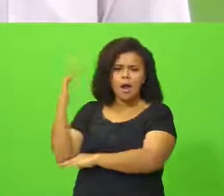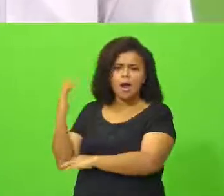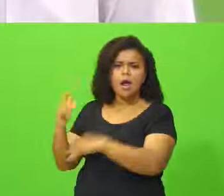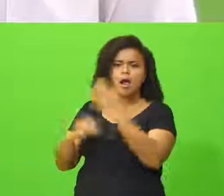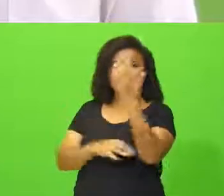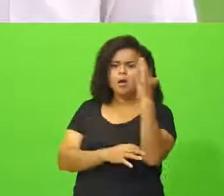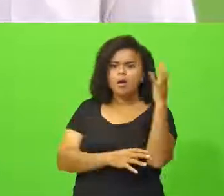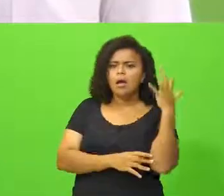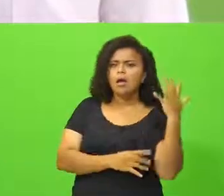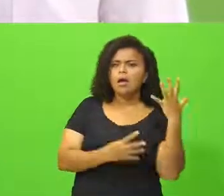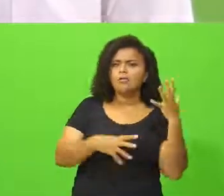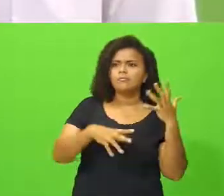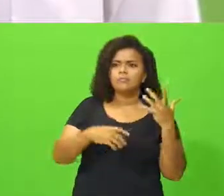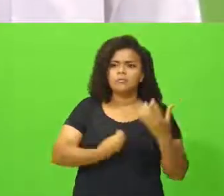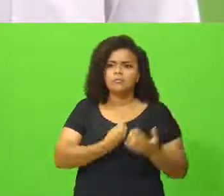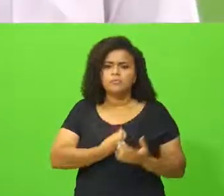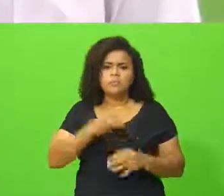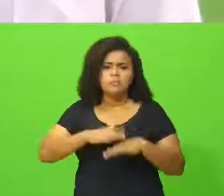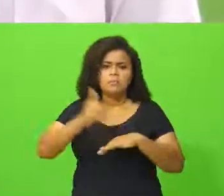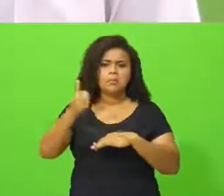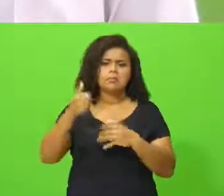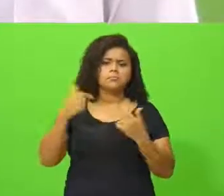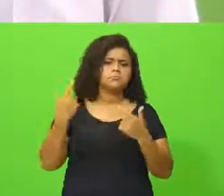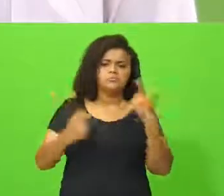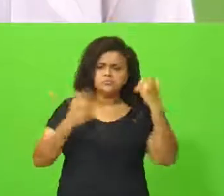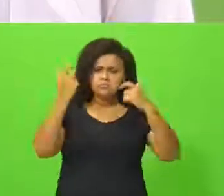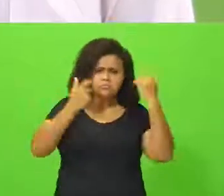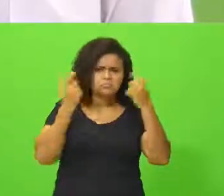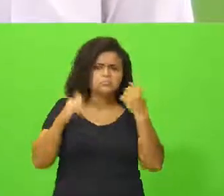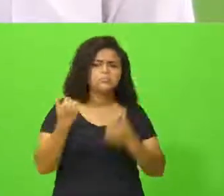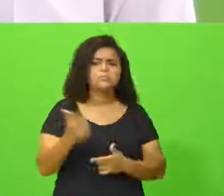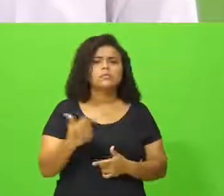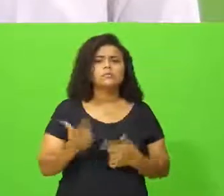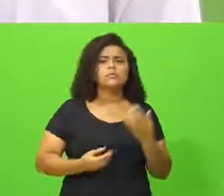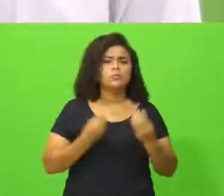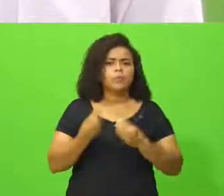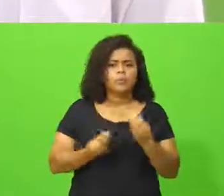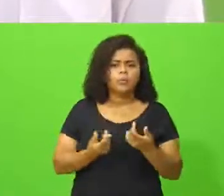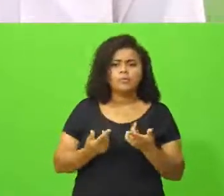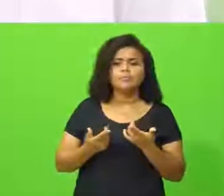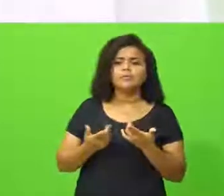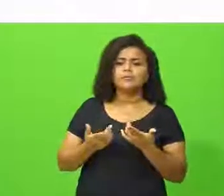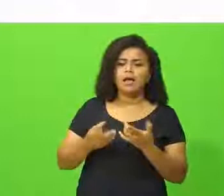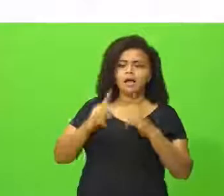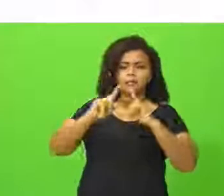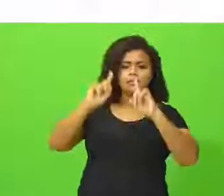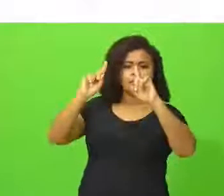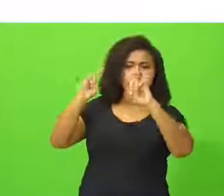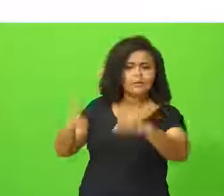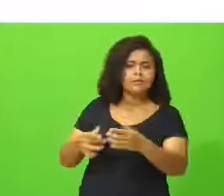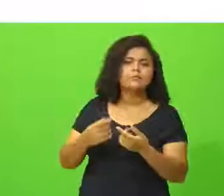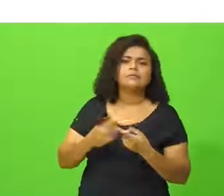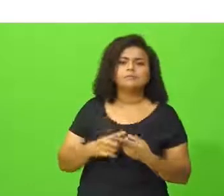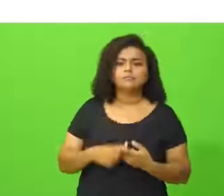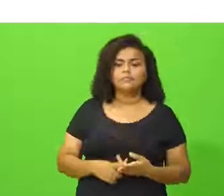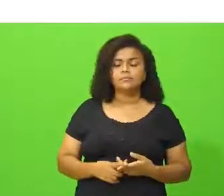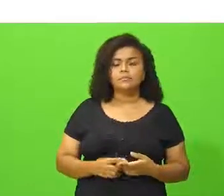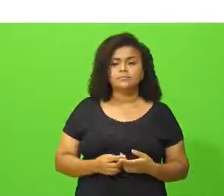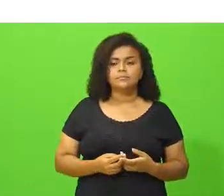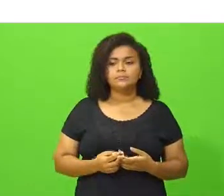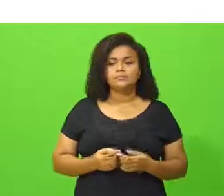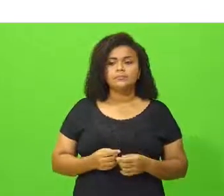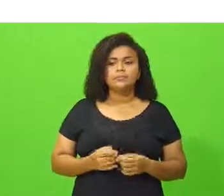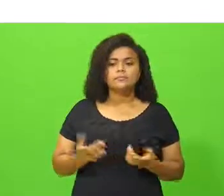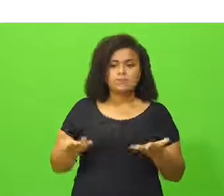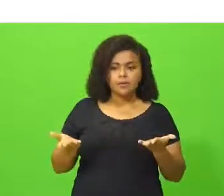preocupados com o desenvolvimento, com cada vez mais o sistema capitalista presente nas riquezas.